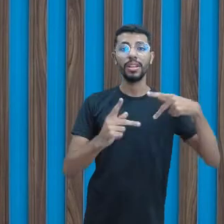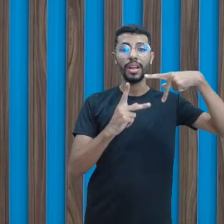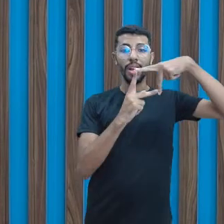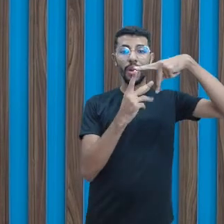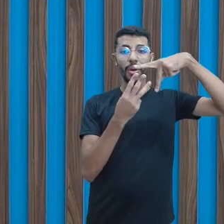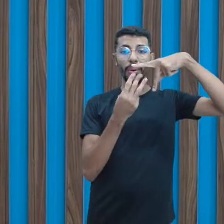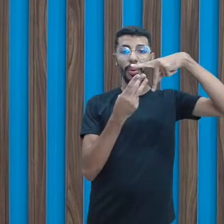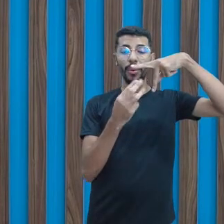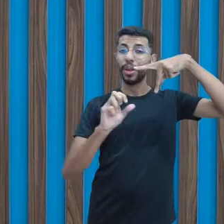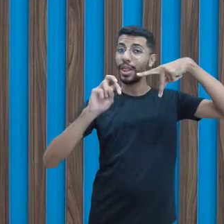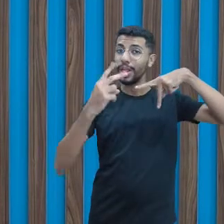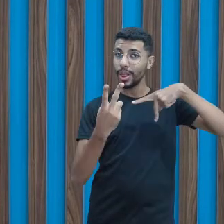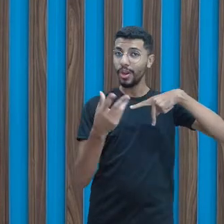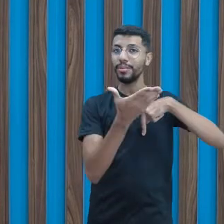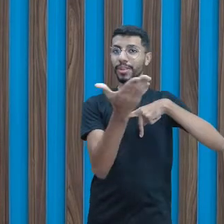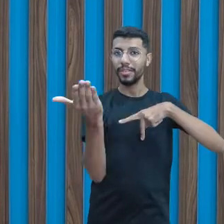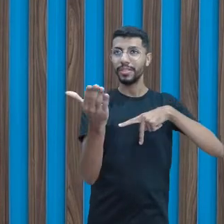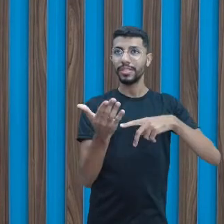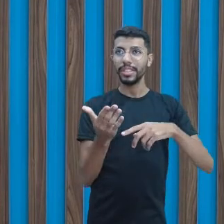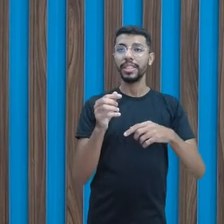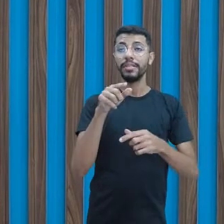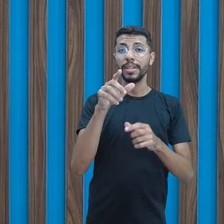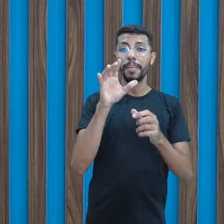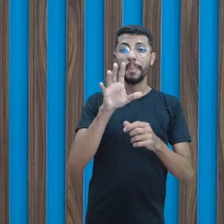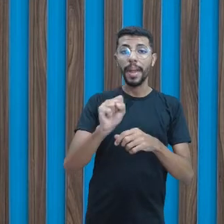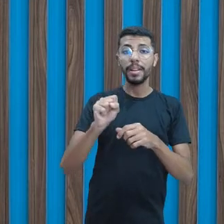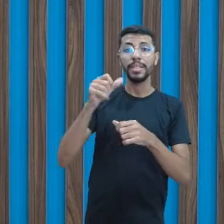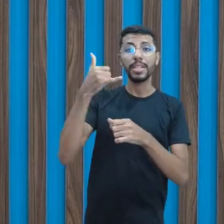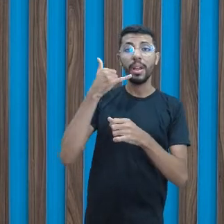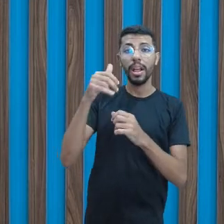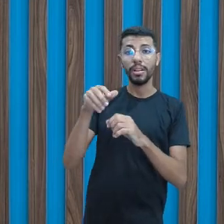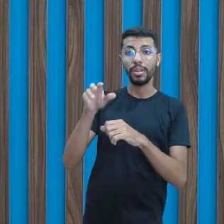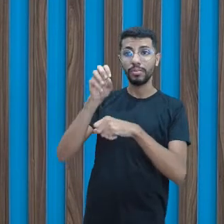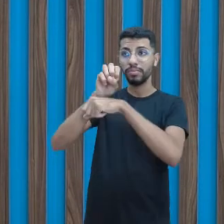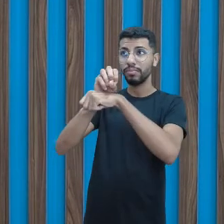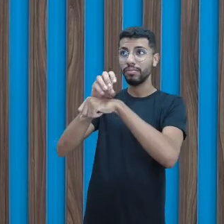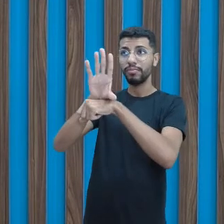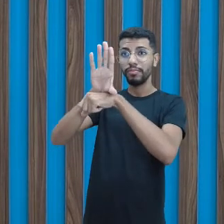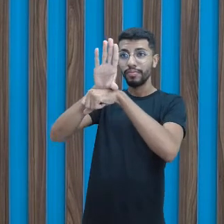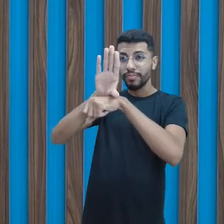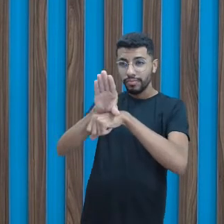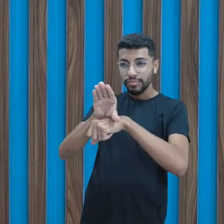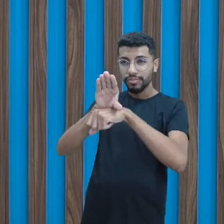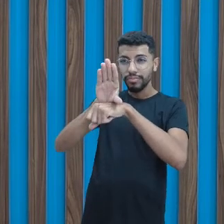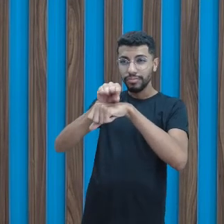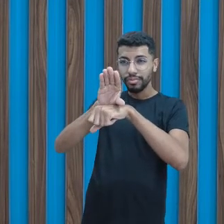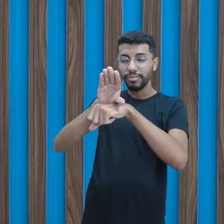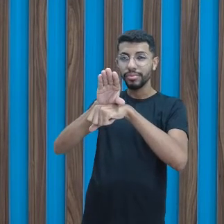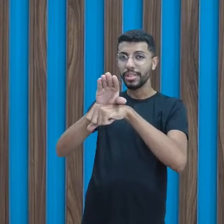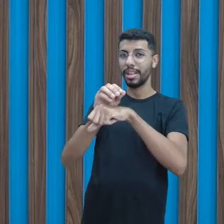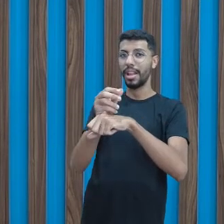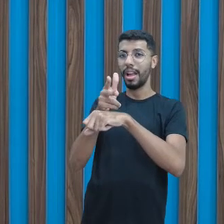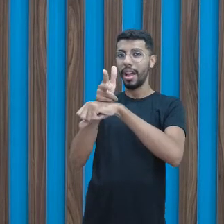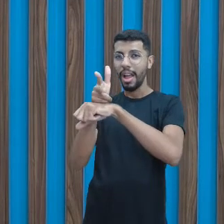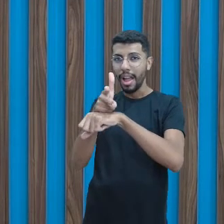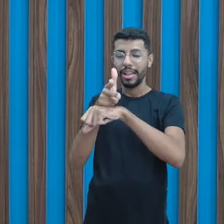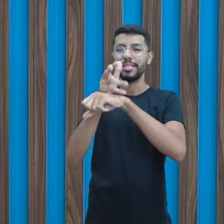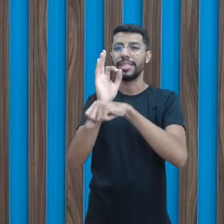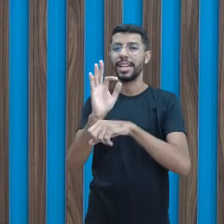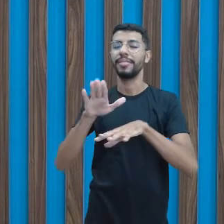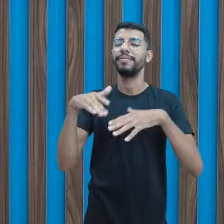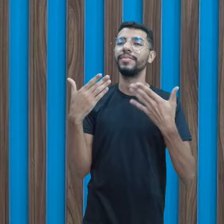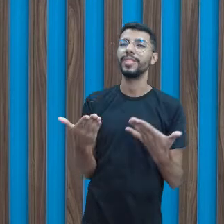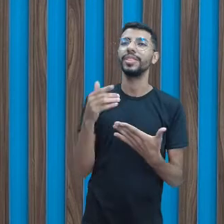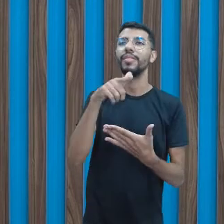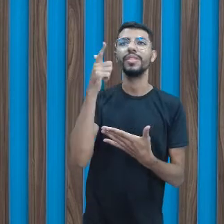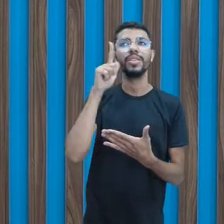sua telinha. Você vai pegar o seu celular, vai colocar na câmera e apontar para esses QR Codes, tá bom? E aí